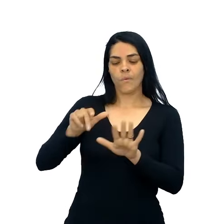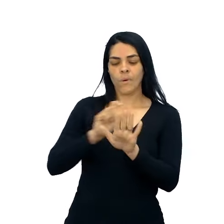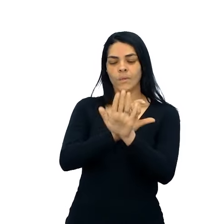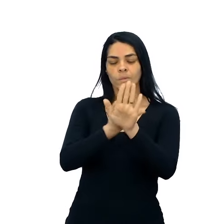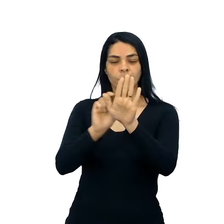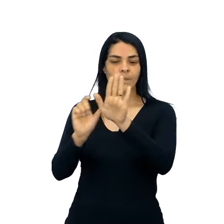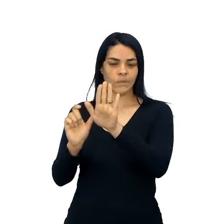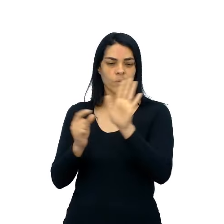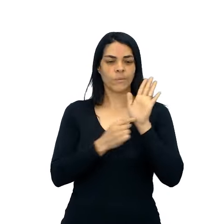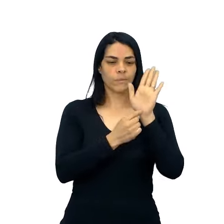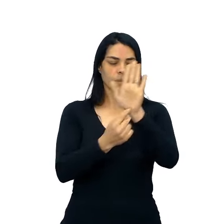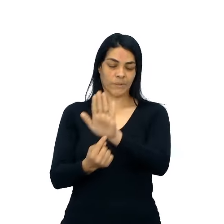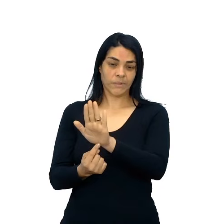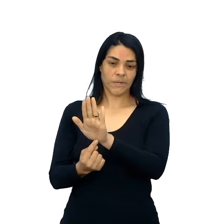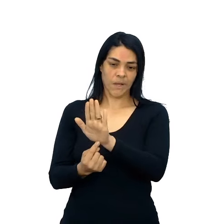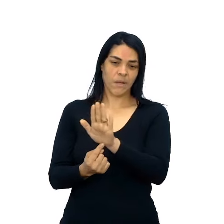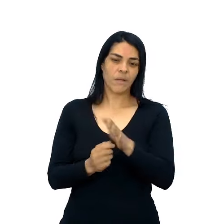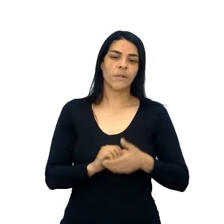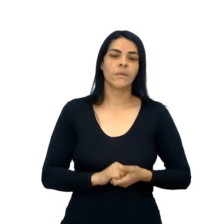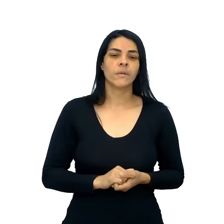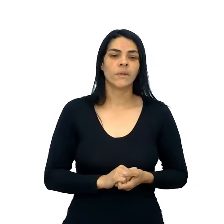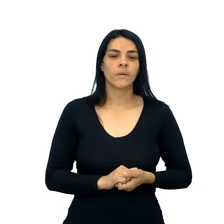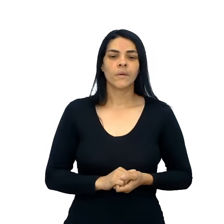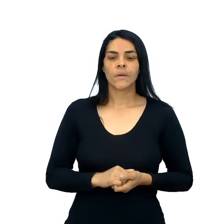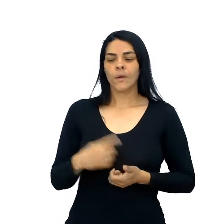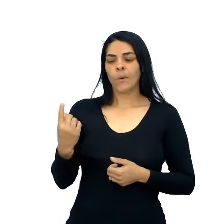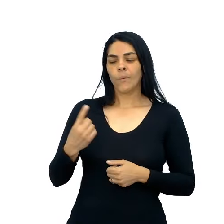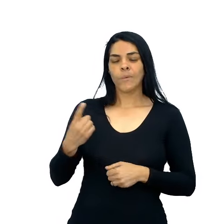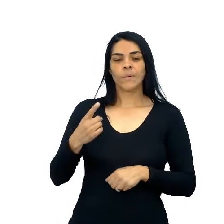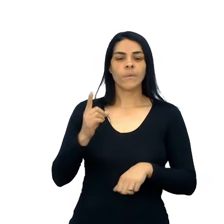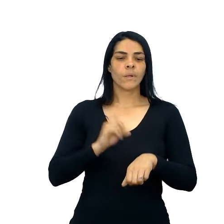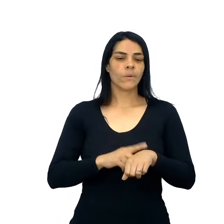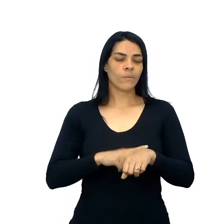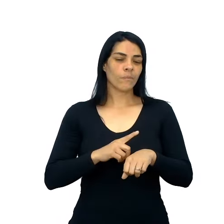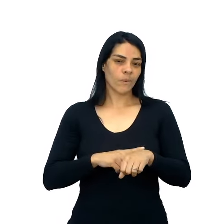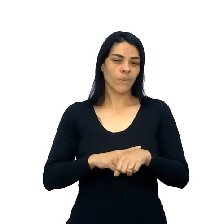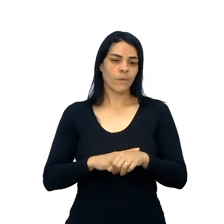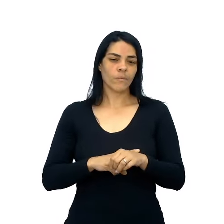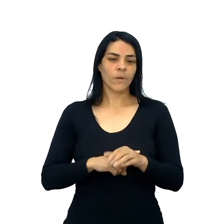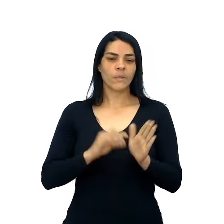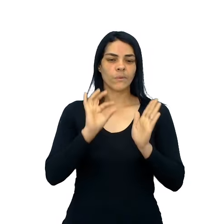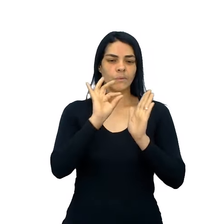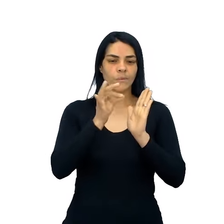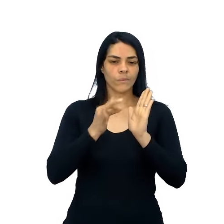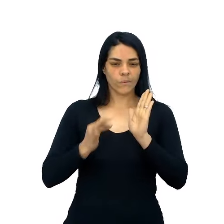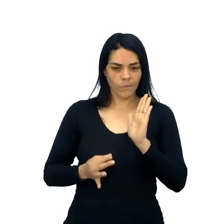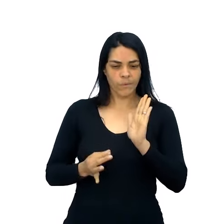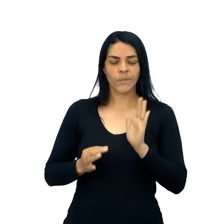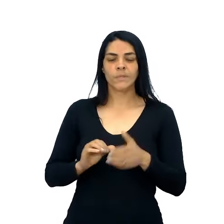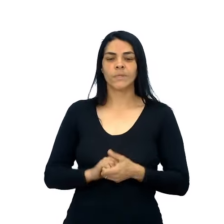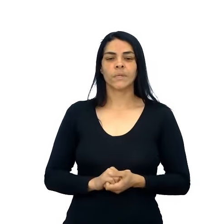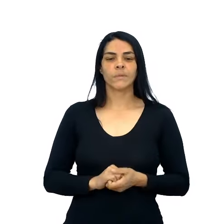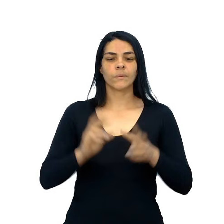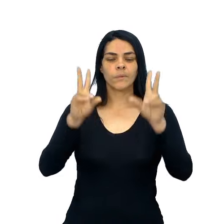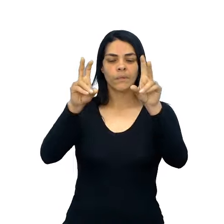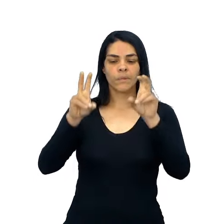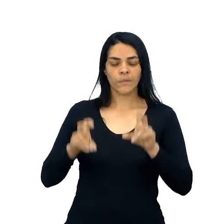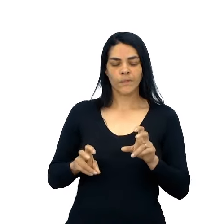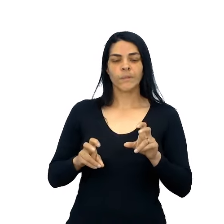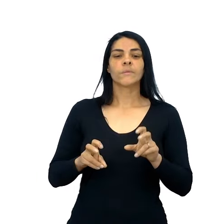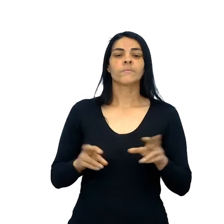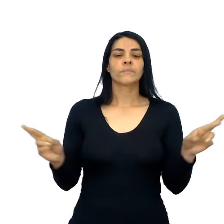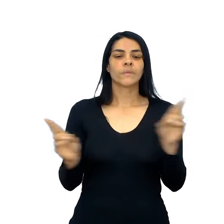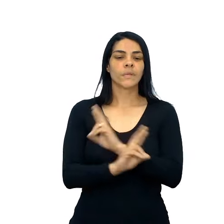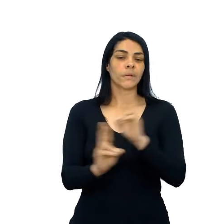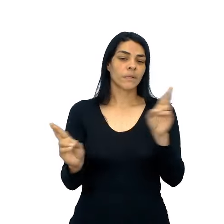DeCandio, para fechar com vocês esse primeiro momento que retoma, então, aspectos teóricos relacionados aí a